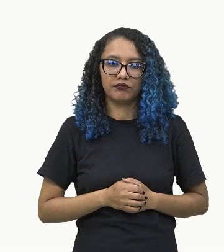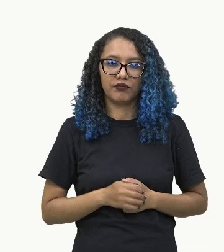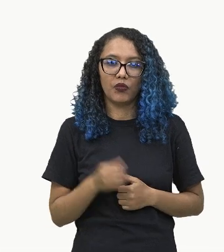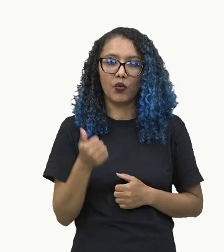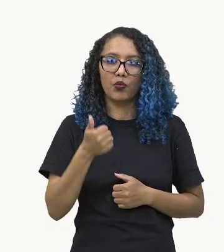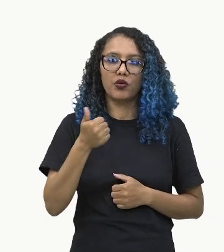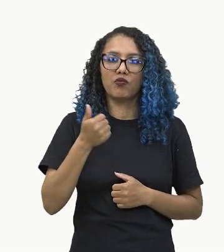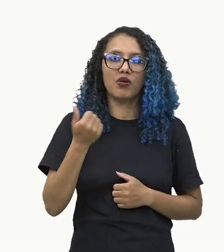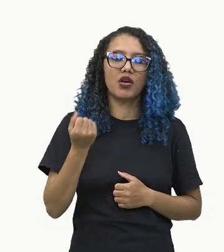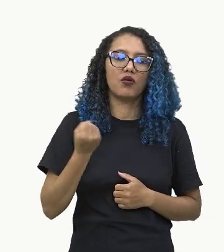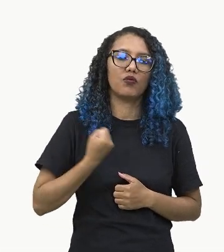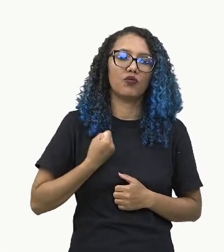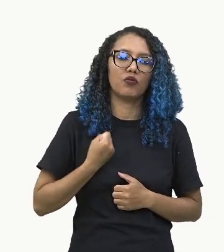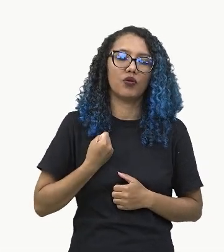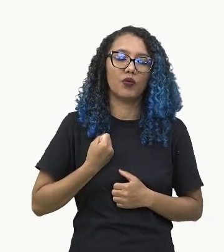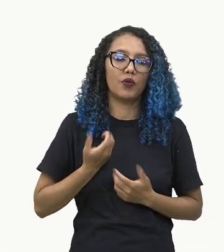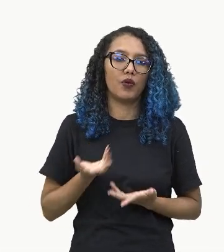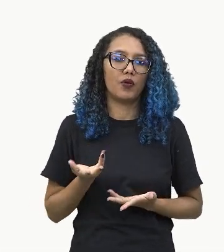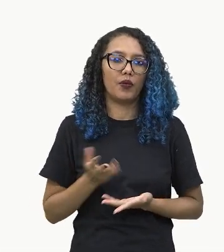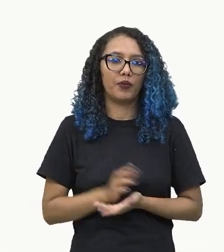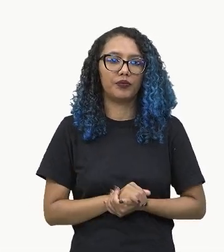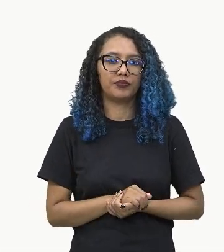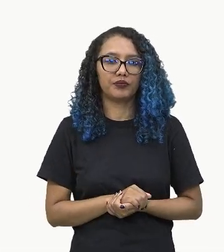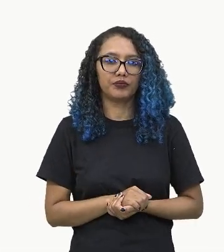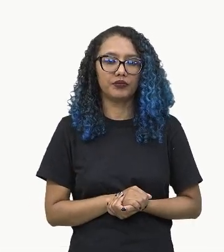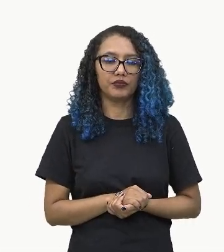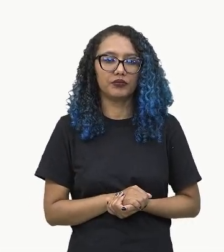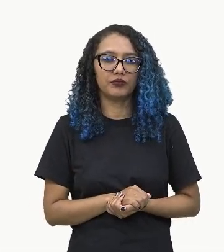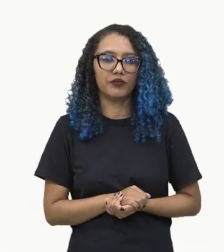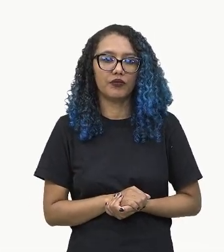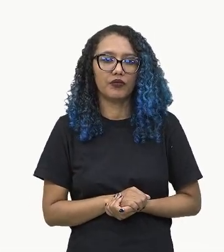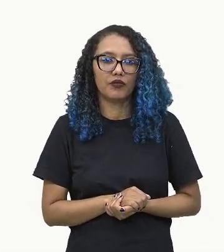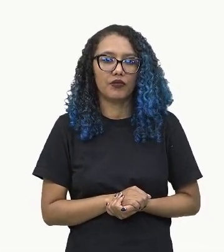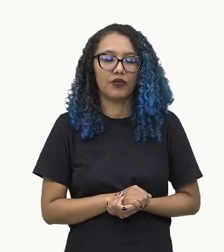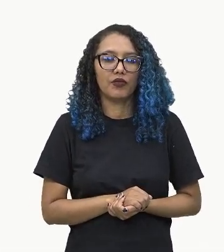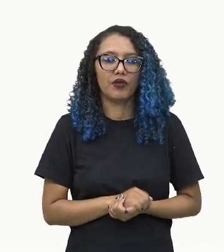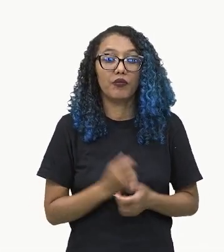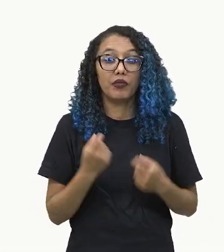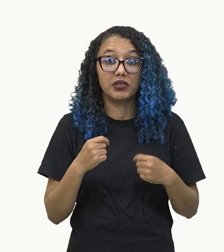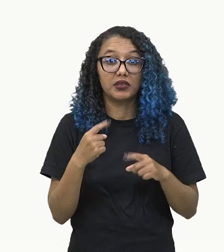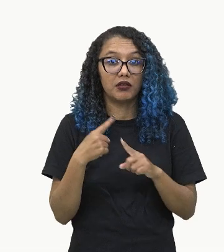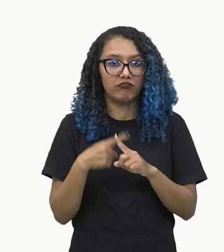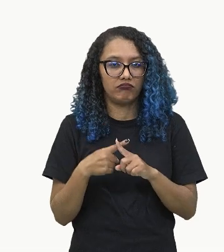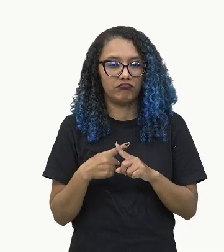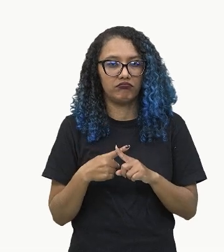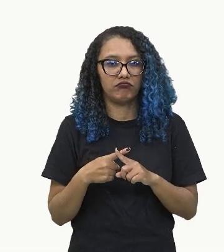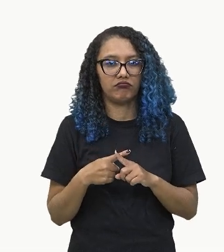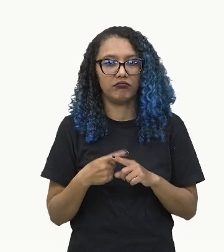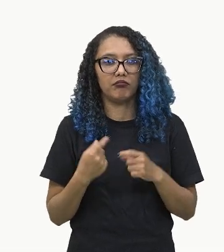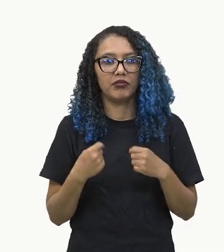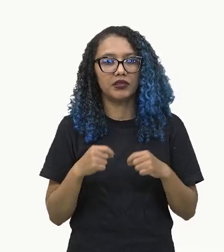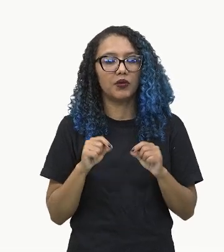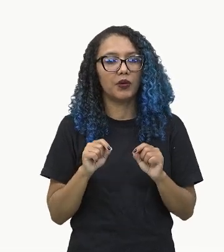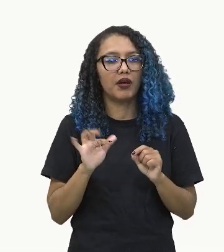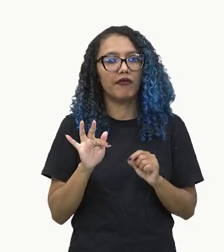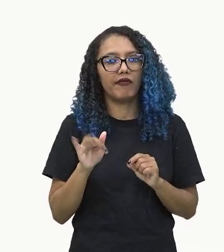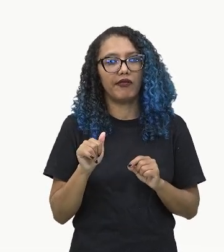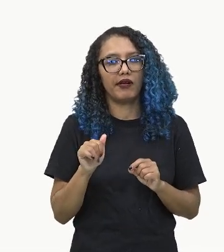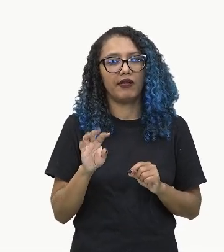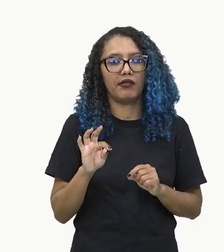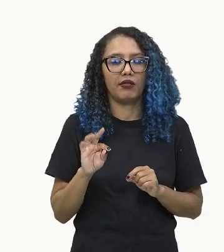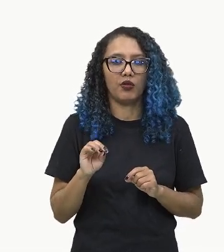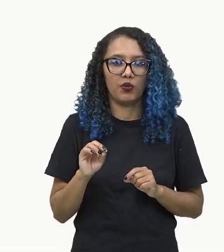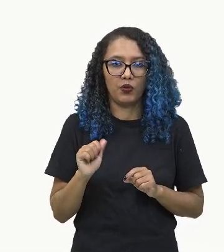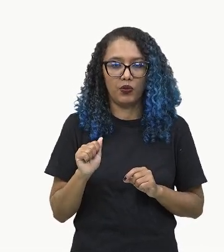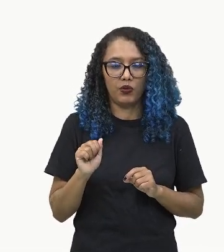primeiro termo? Tá? Isso aqui eu quero escrever ele na forma de uma multiplicação, ou seja, eu vou precisar fatorar.